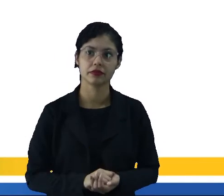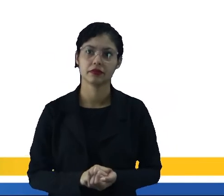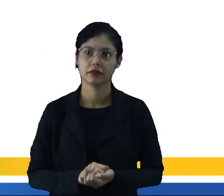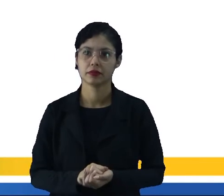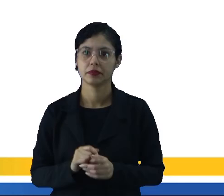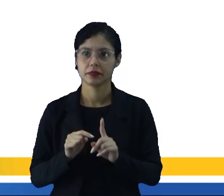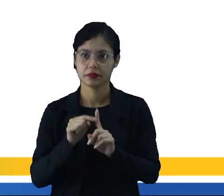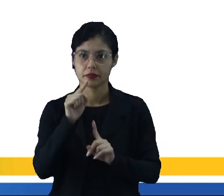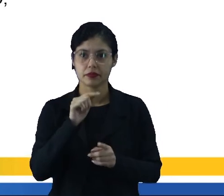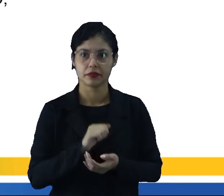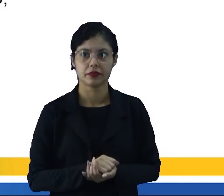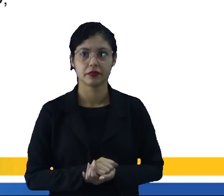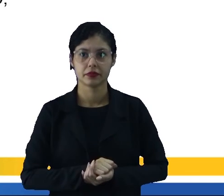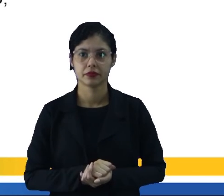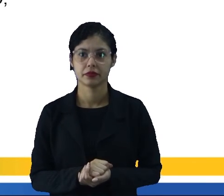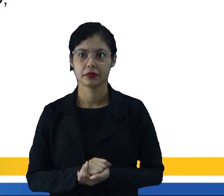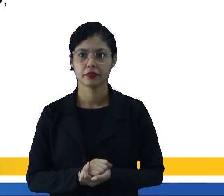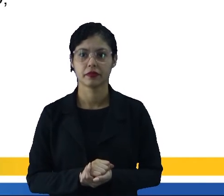o volume